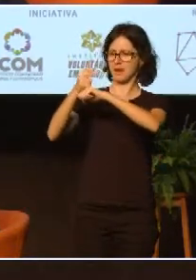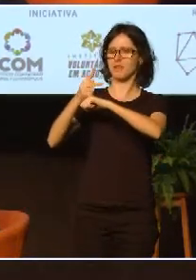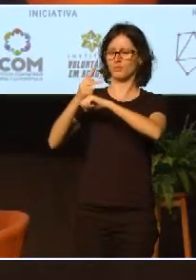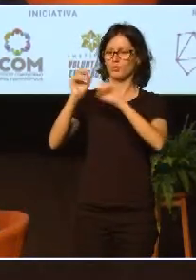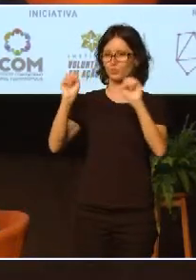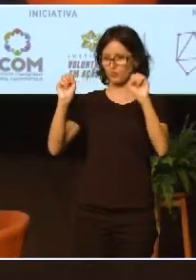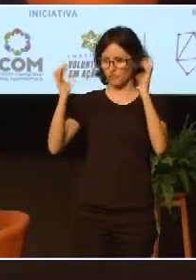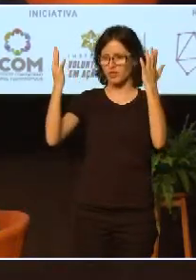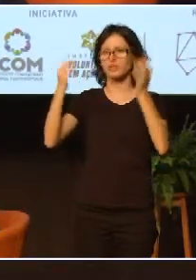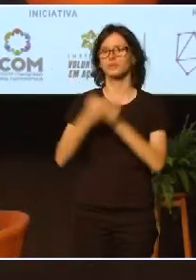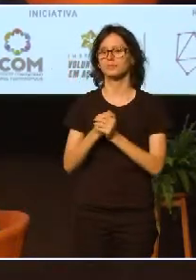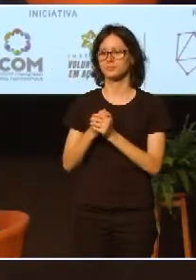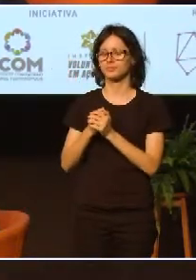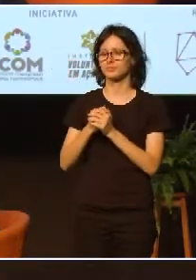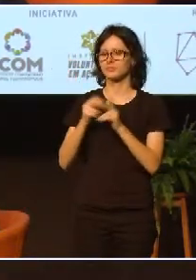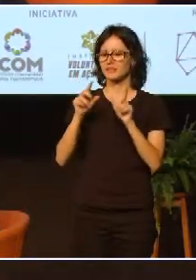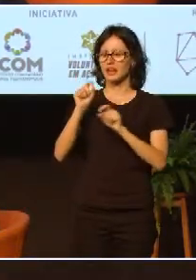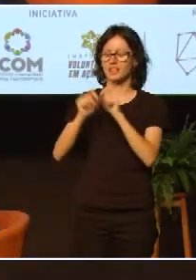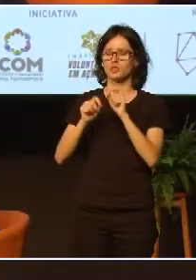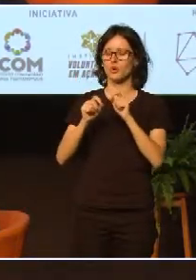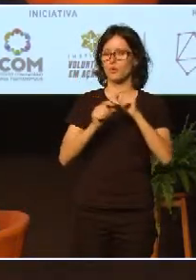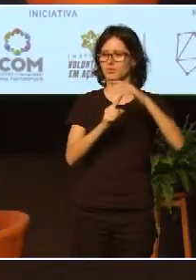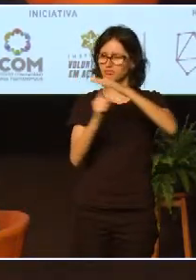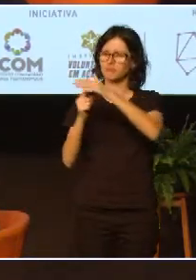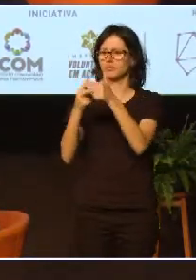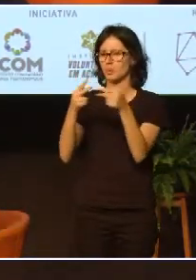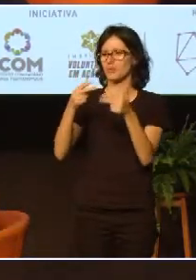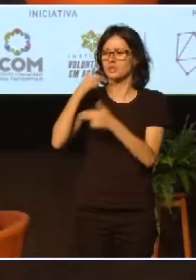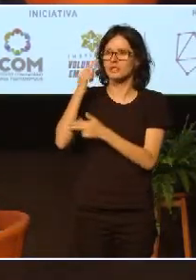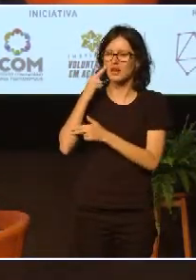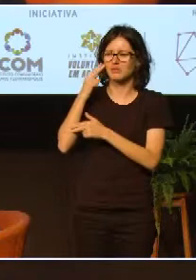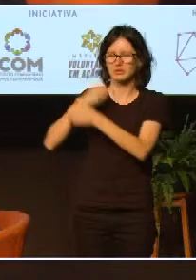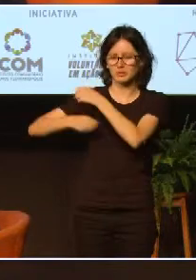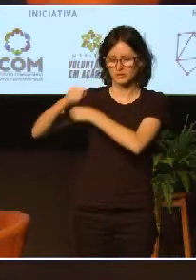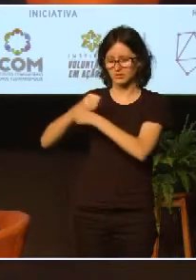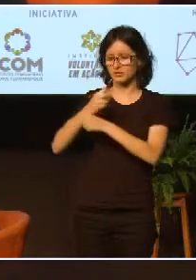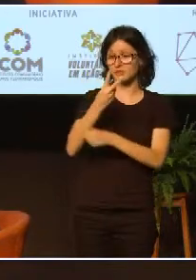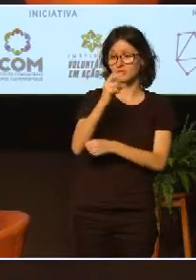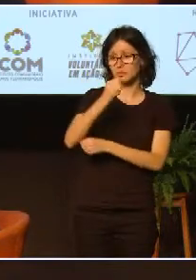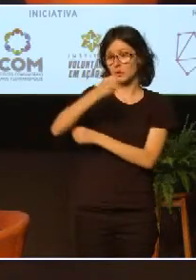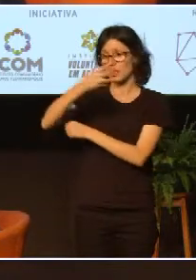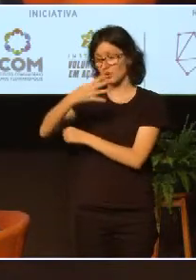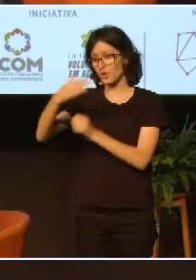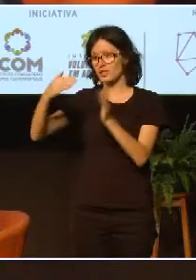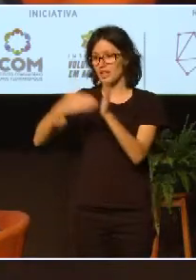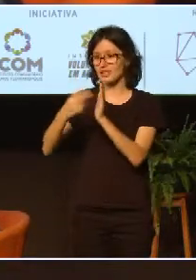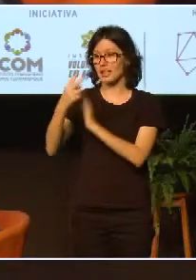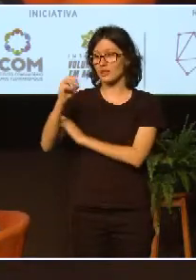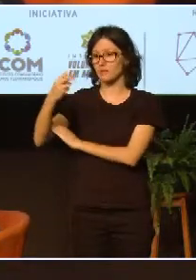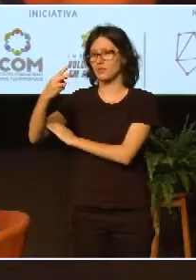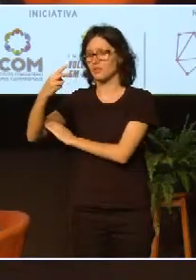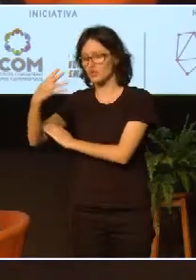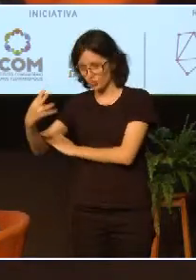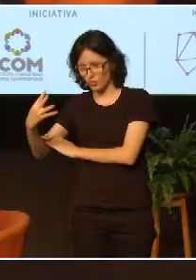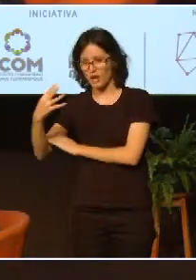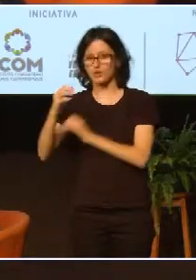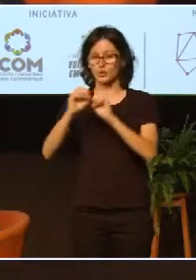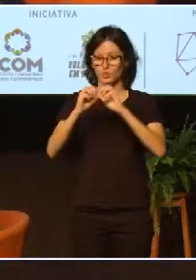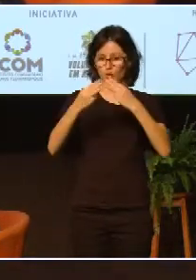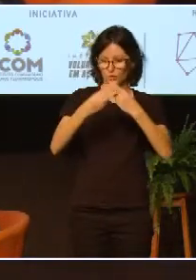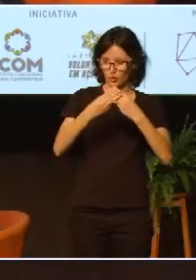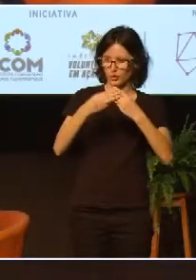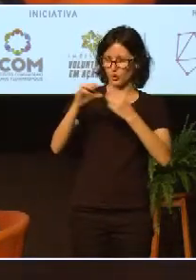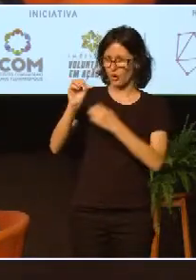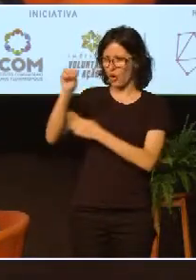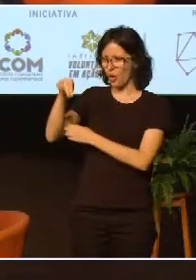e essa premiação é da década do afrodescendente. De 2014 até 2024, a ONU declara